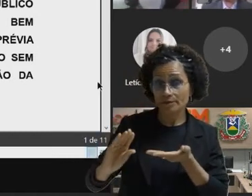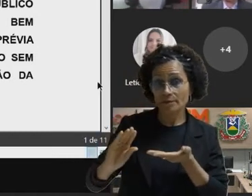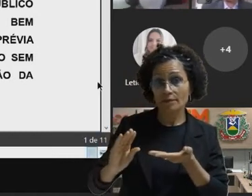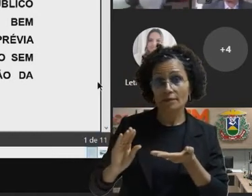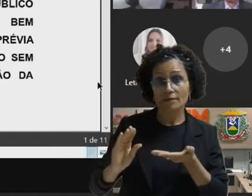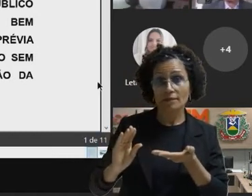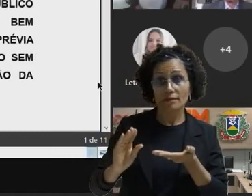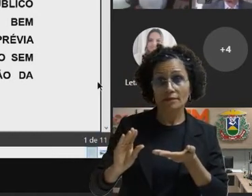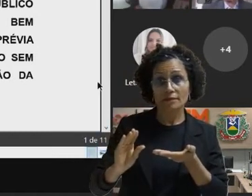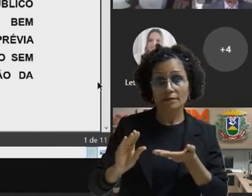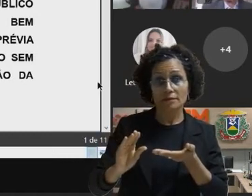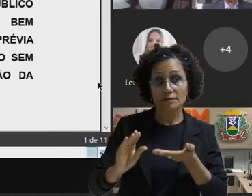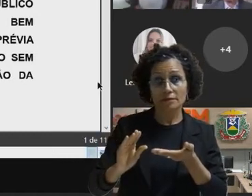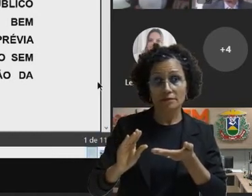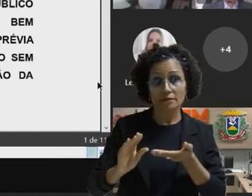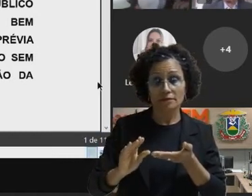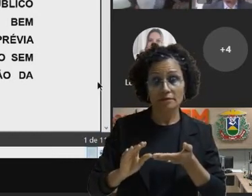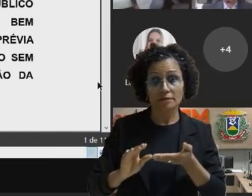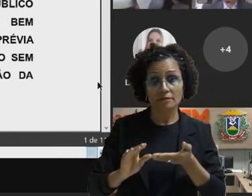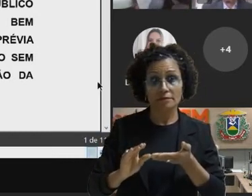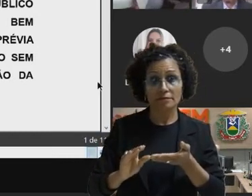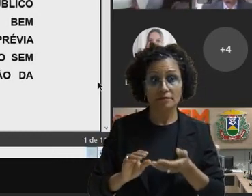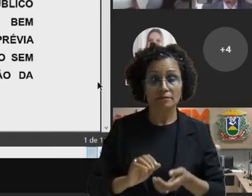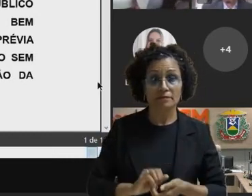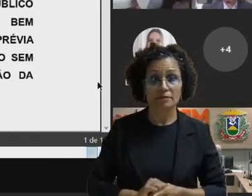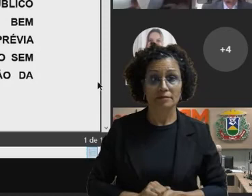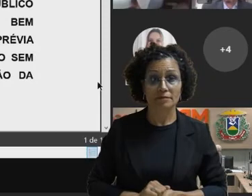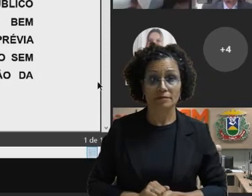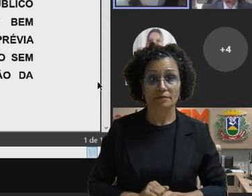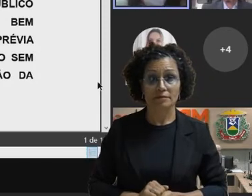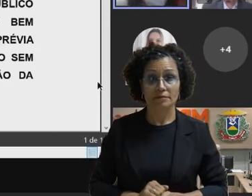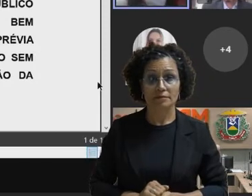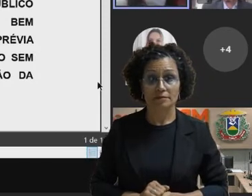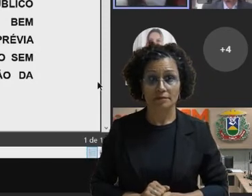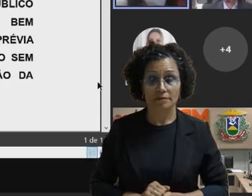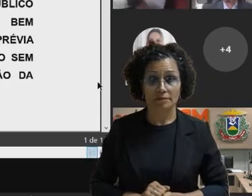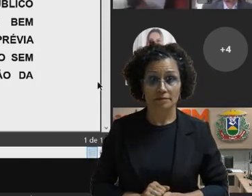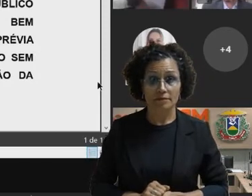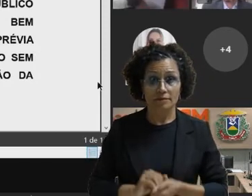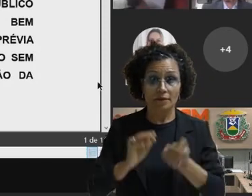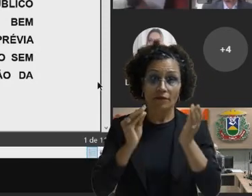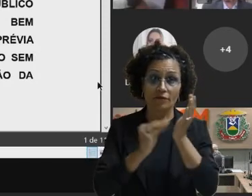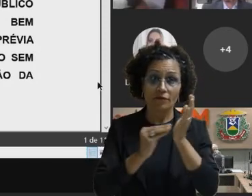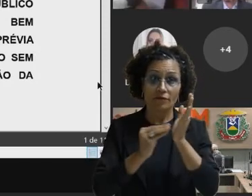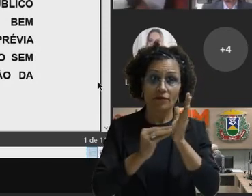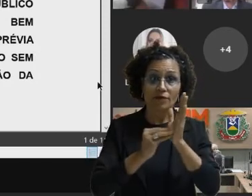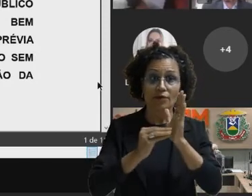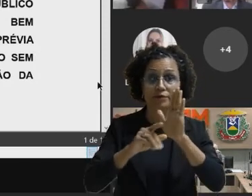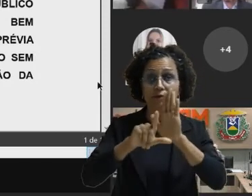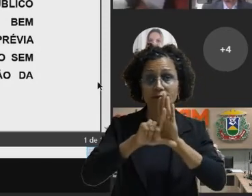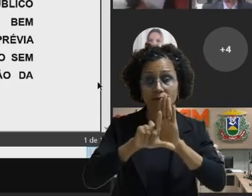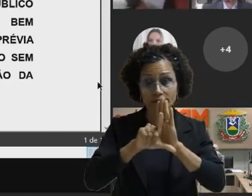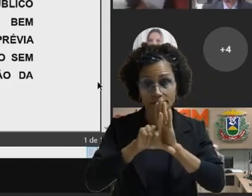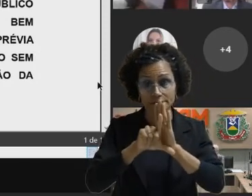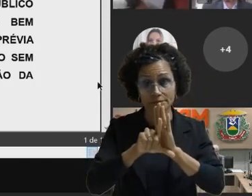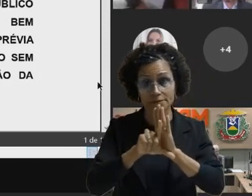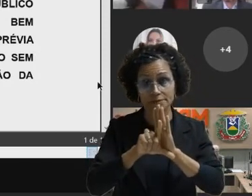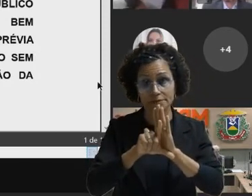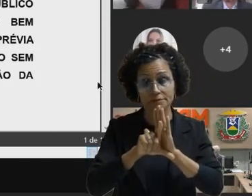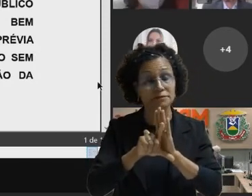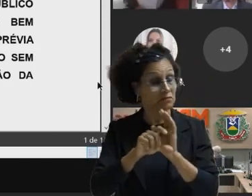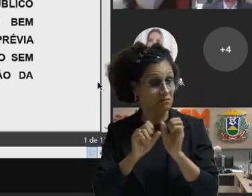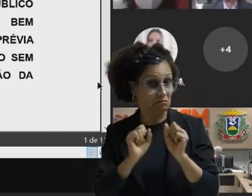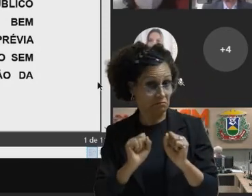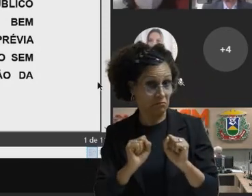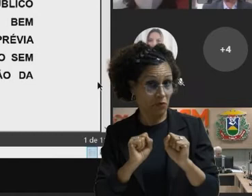declarada incidenter tanto a ilegalidade ou inconstitucionalidade da lei. Isso é